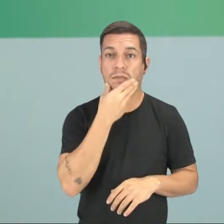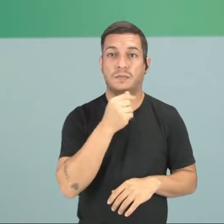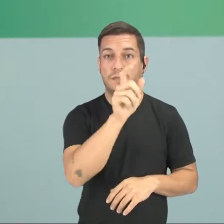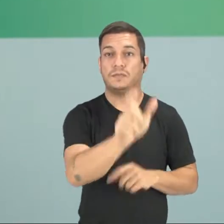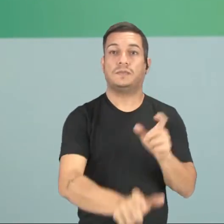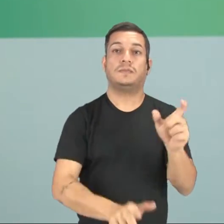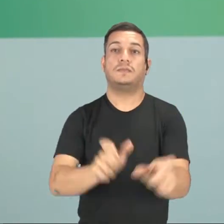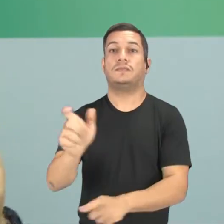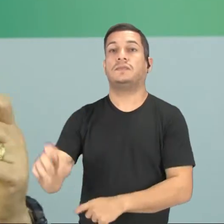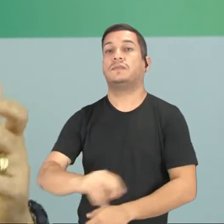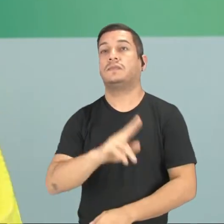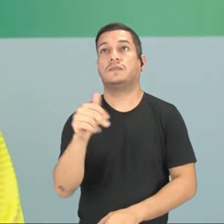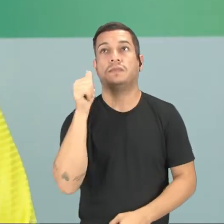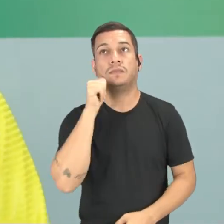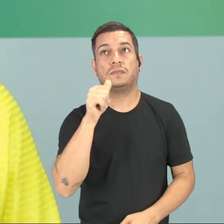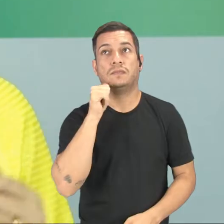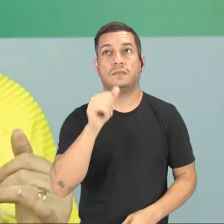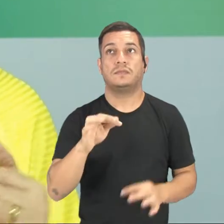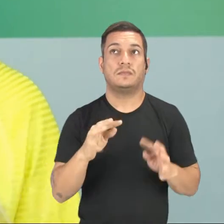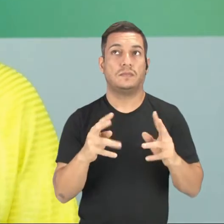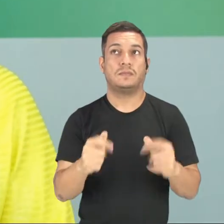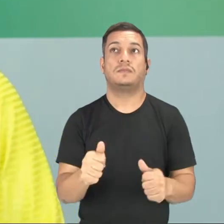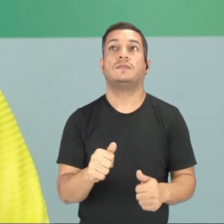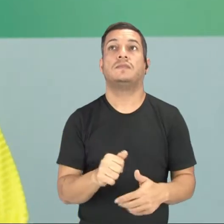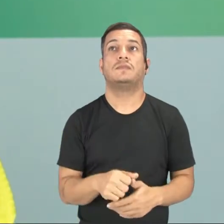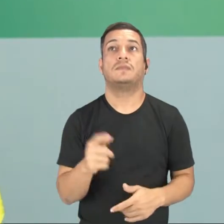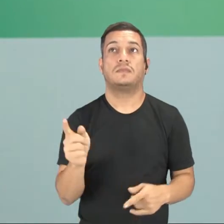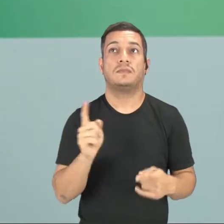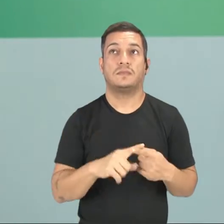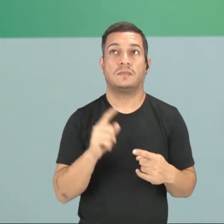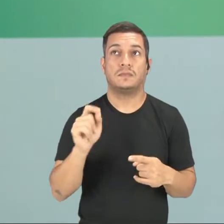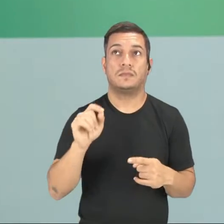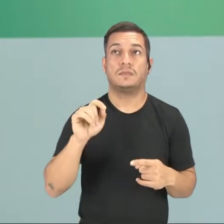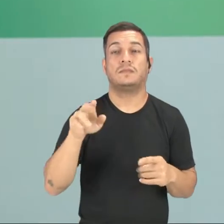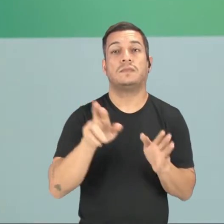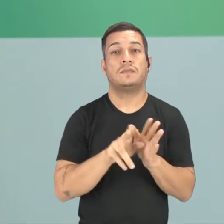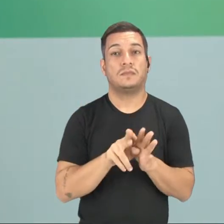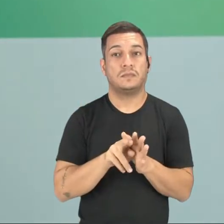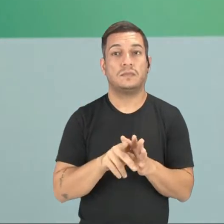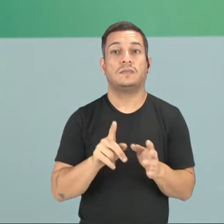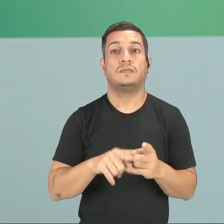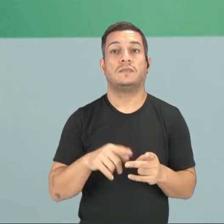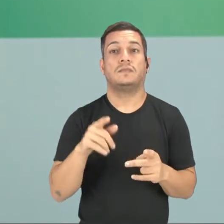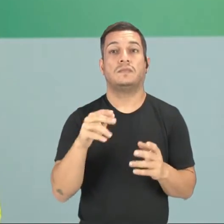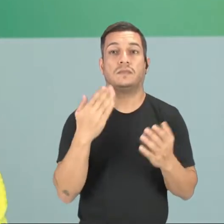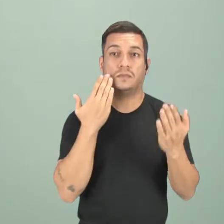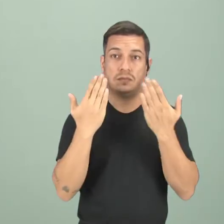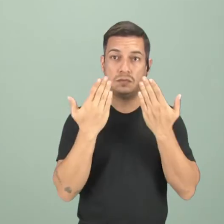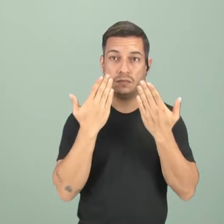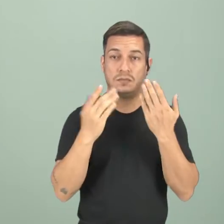ou a mulher em toda a sua totalidade, seja nos aspectos biológicos,